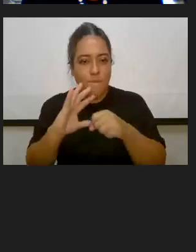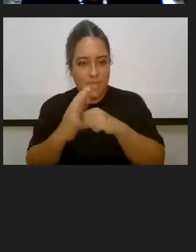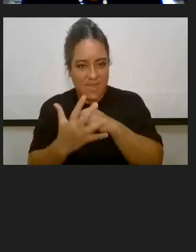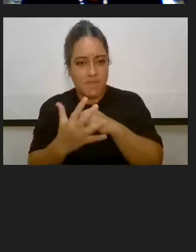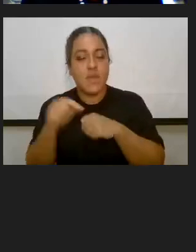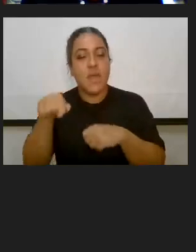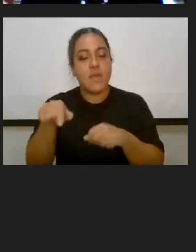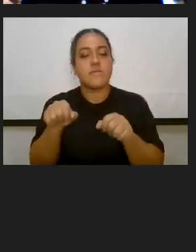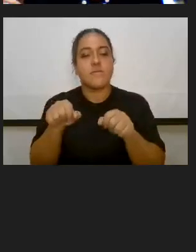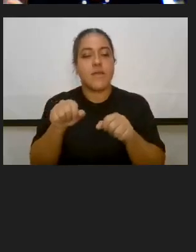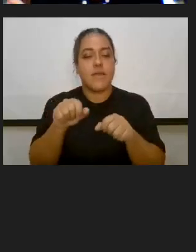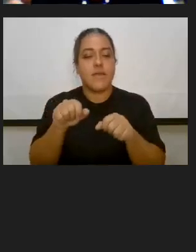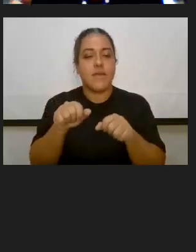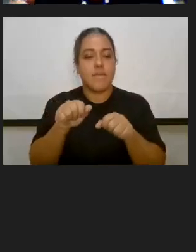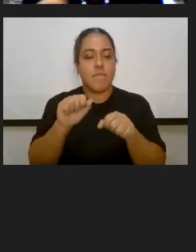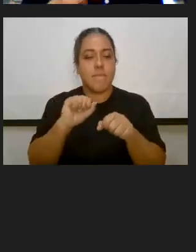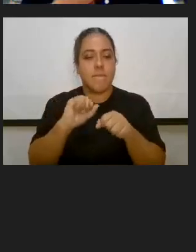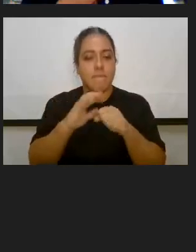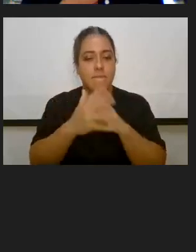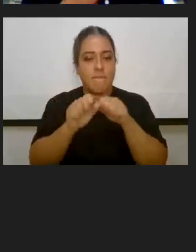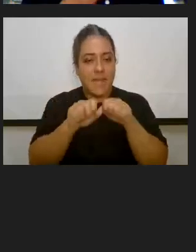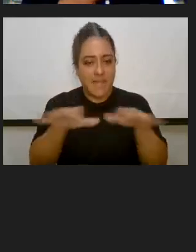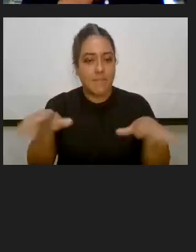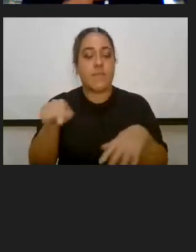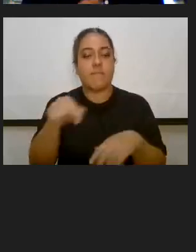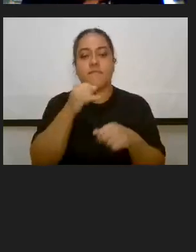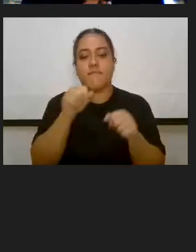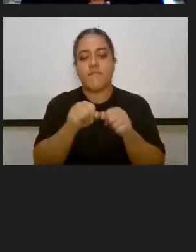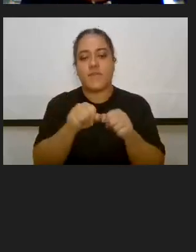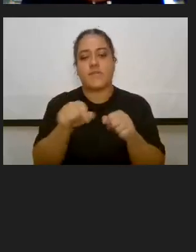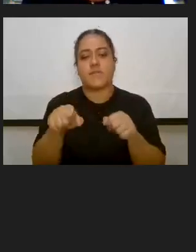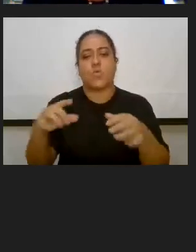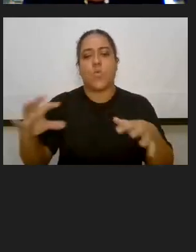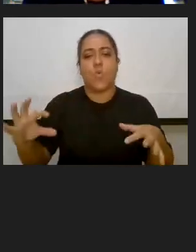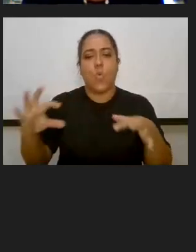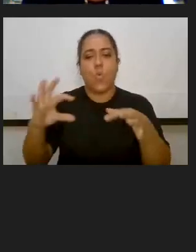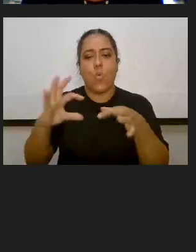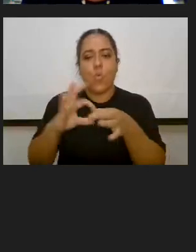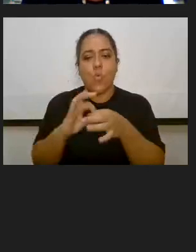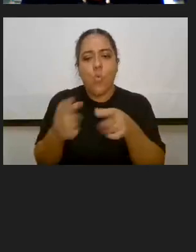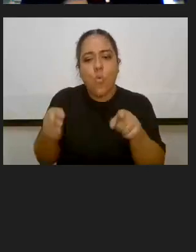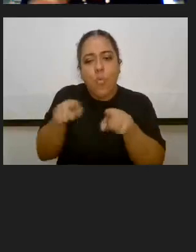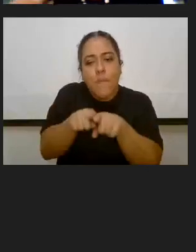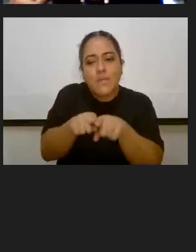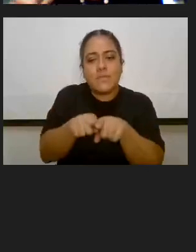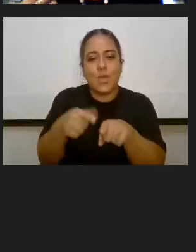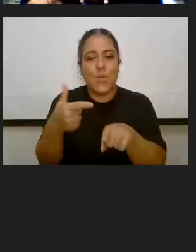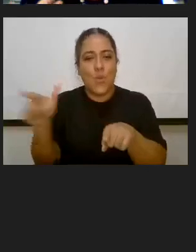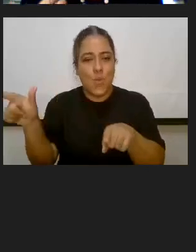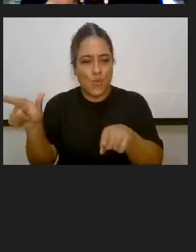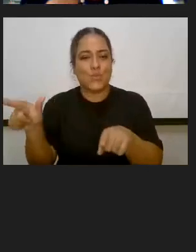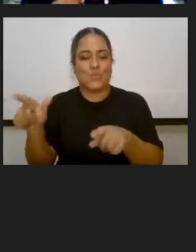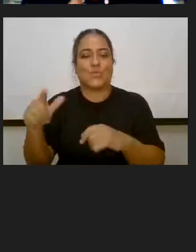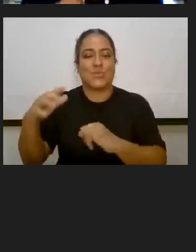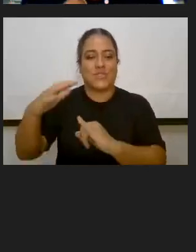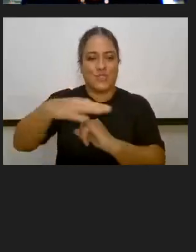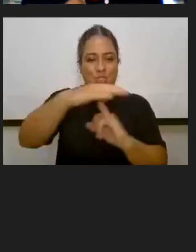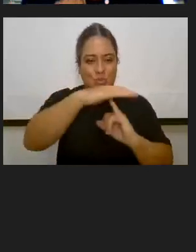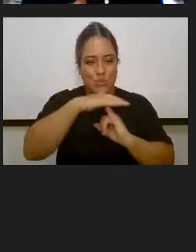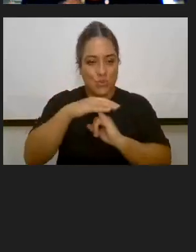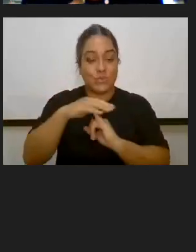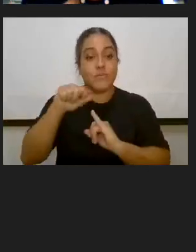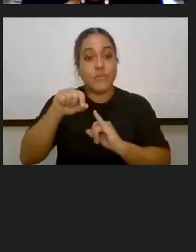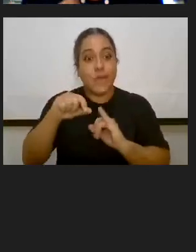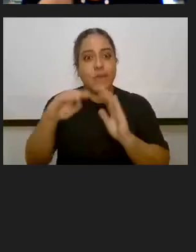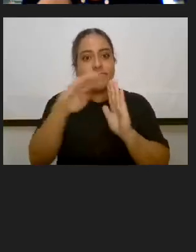2022. Essa pesquisa é feita com Juve e outros parceiros, e ela traz dados importantes